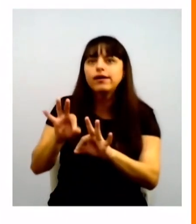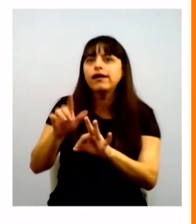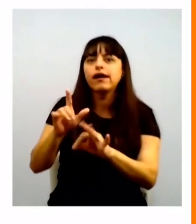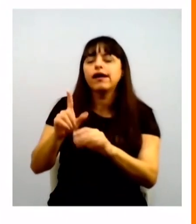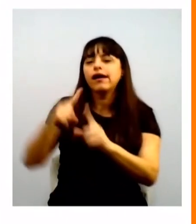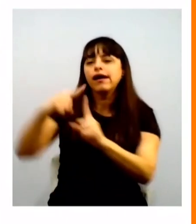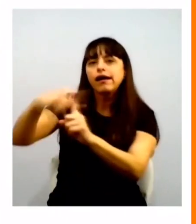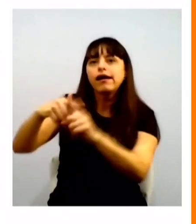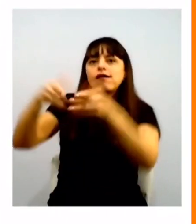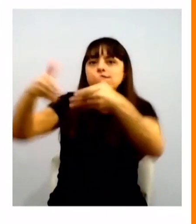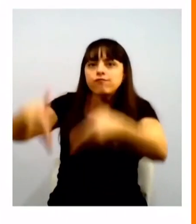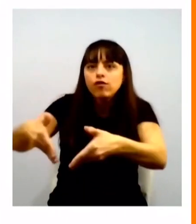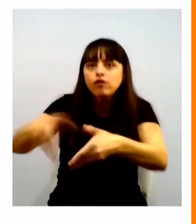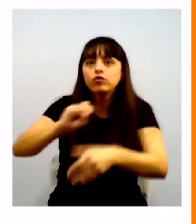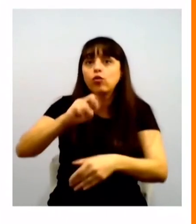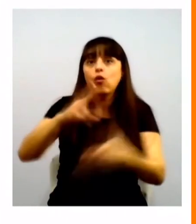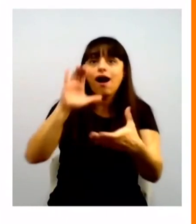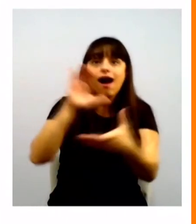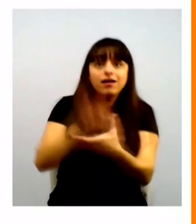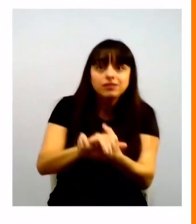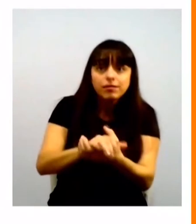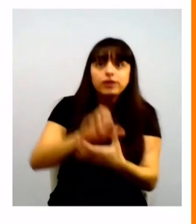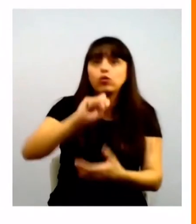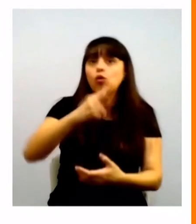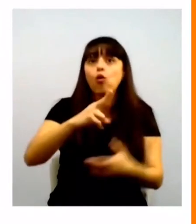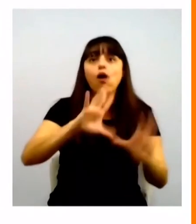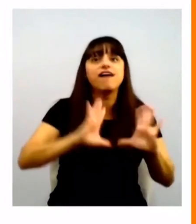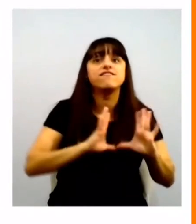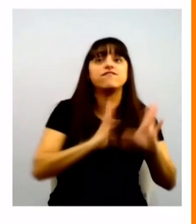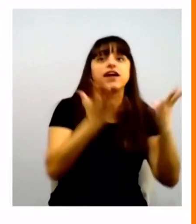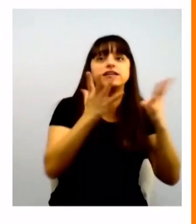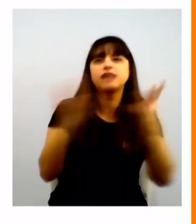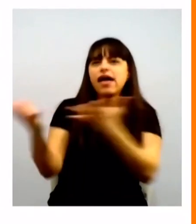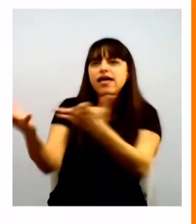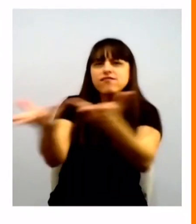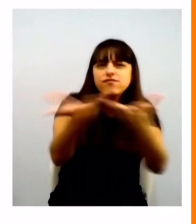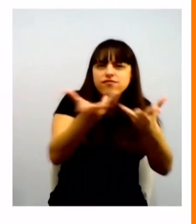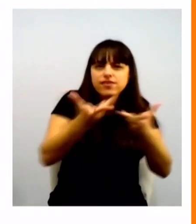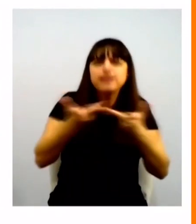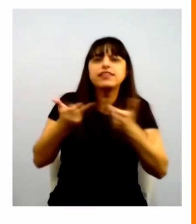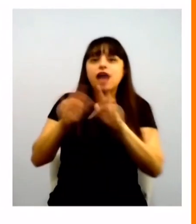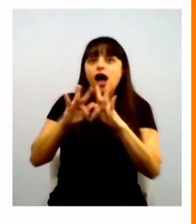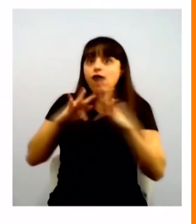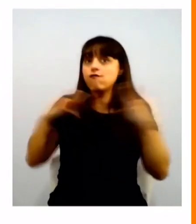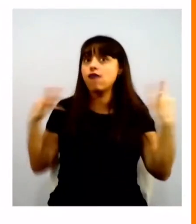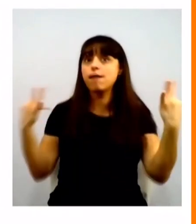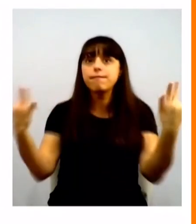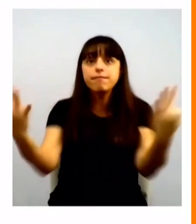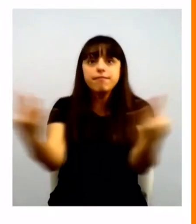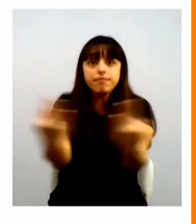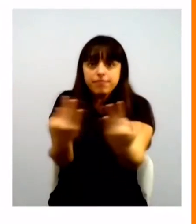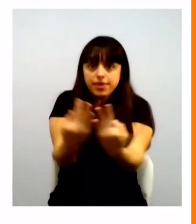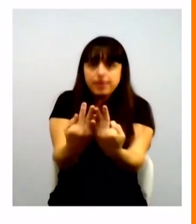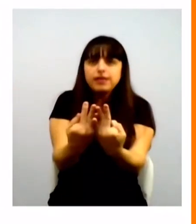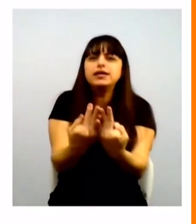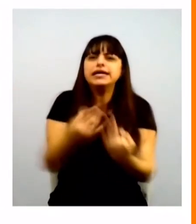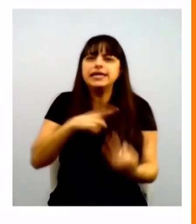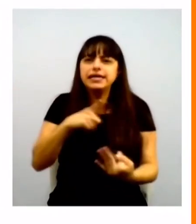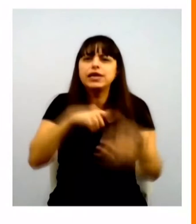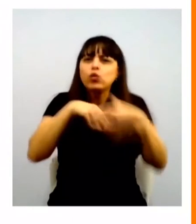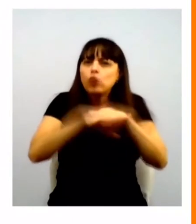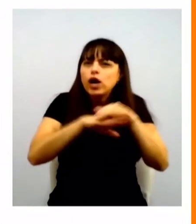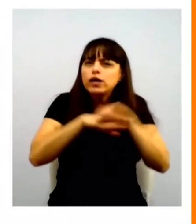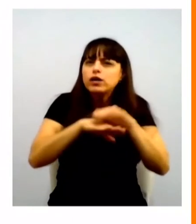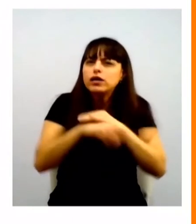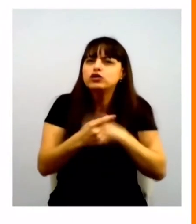uma festa para invitar a todos seu clan, sua família e seus amigos e manter uma certa